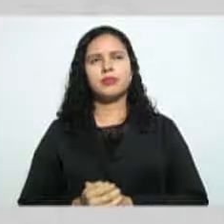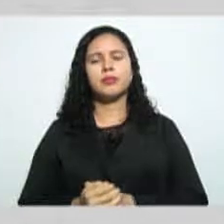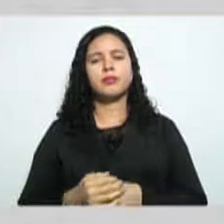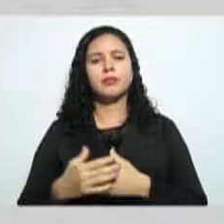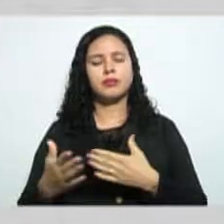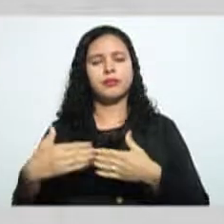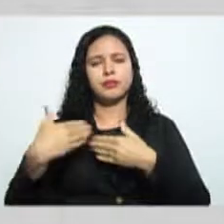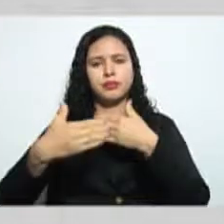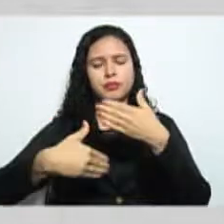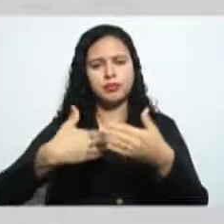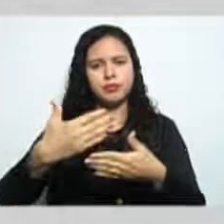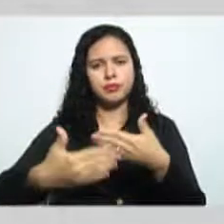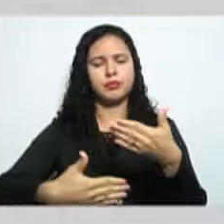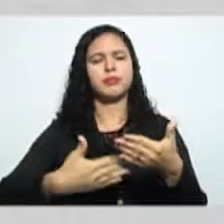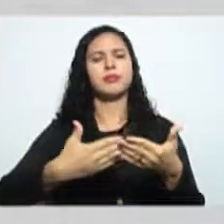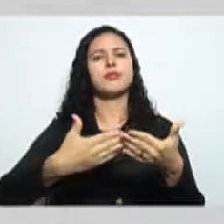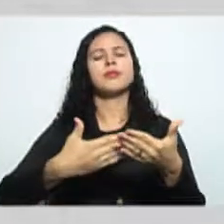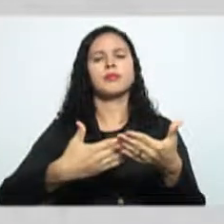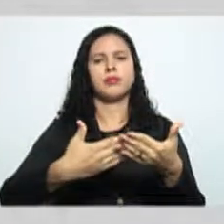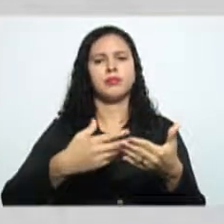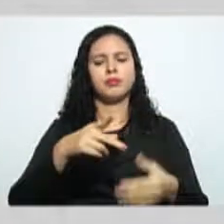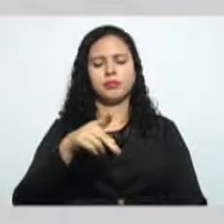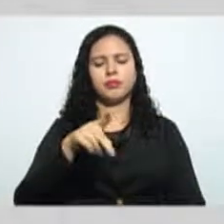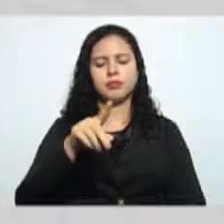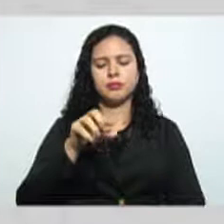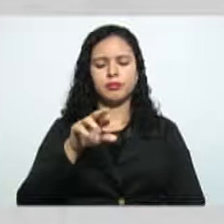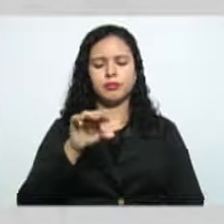processo de produção de qualidade traz várias